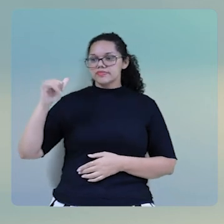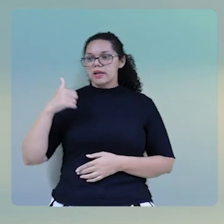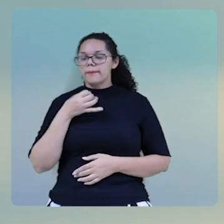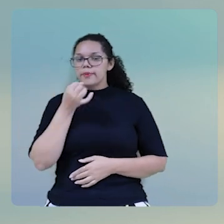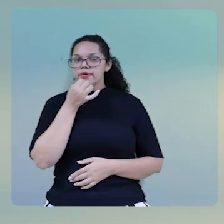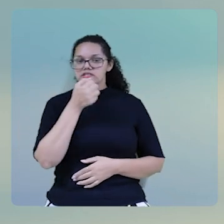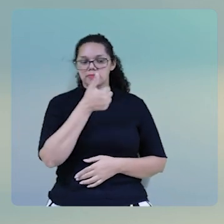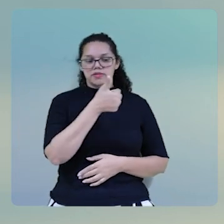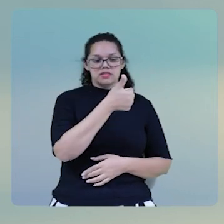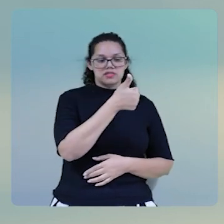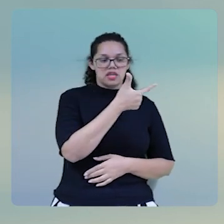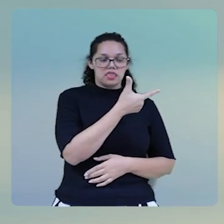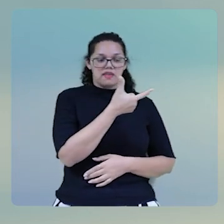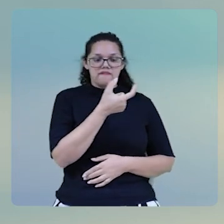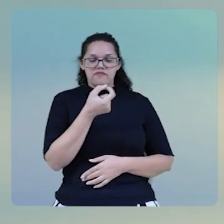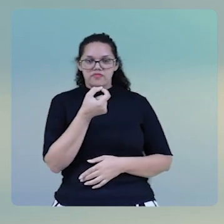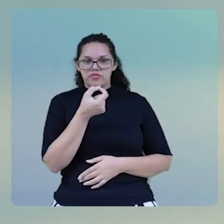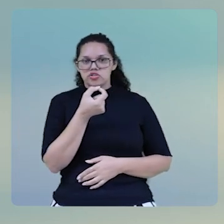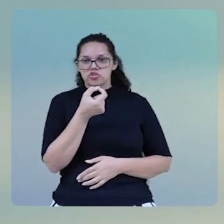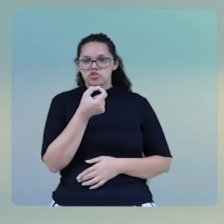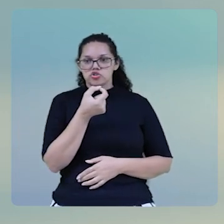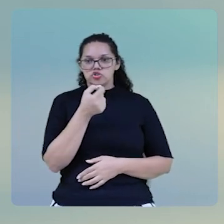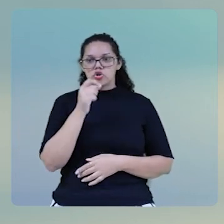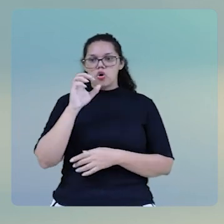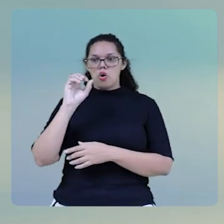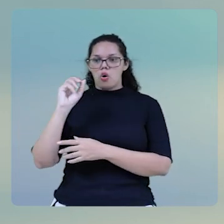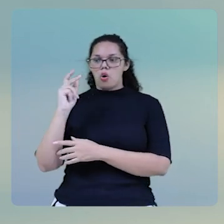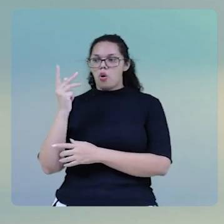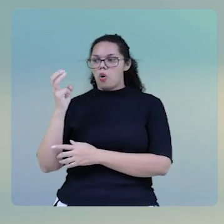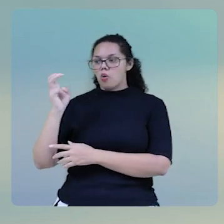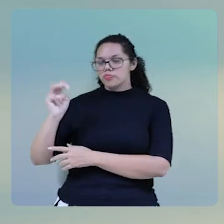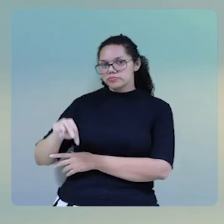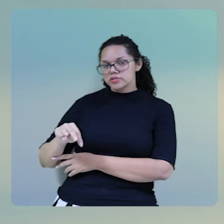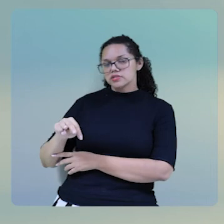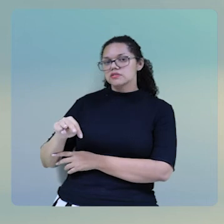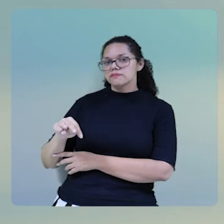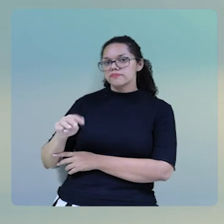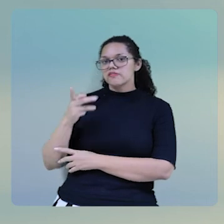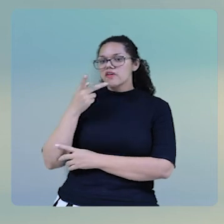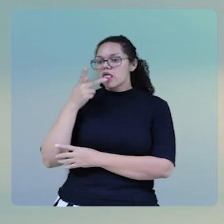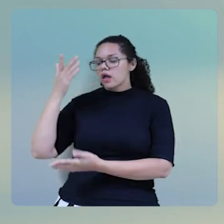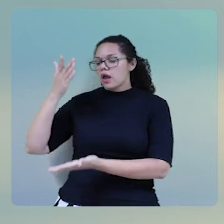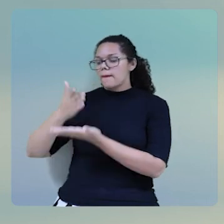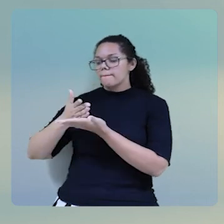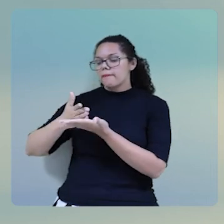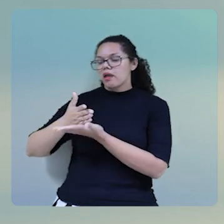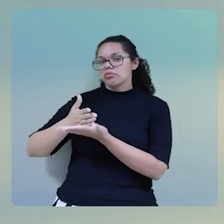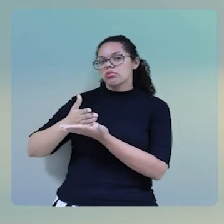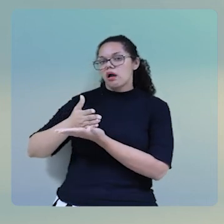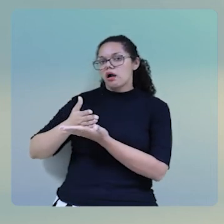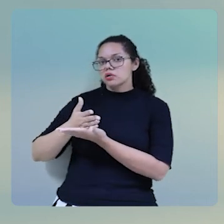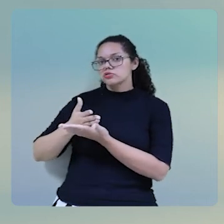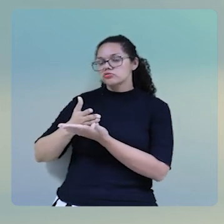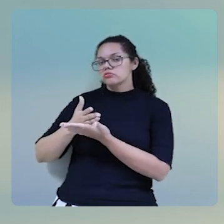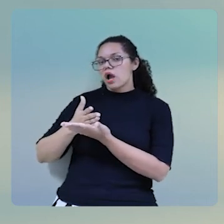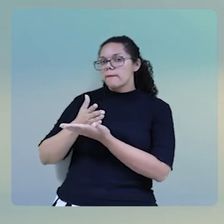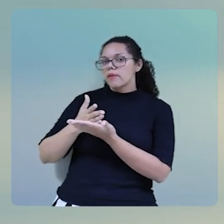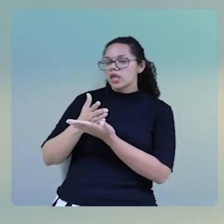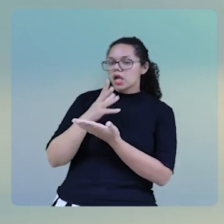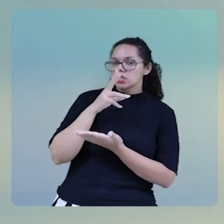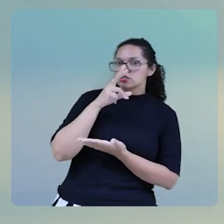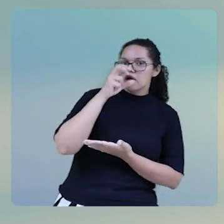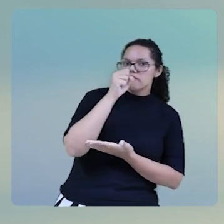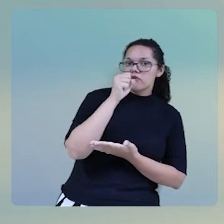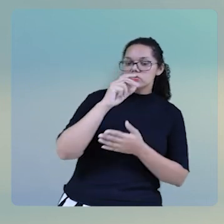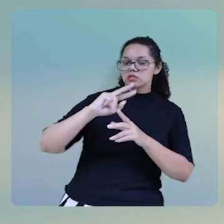120 ohms, significa dizer que aqui como é 60 é a metade. Se é a metade da resistência, passa o dobro de